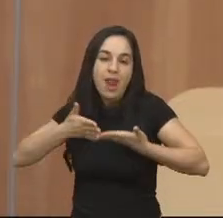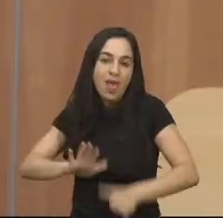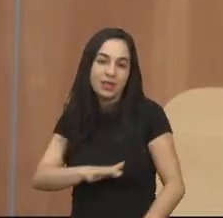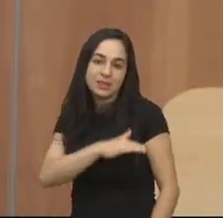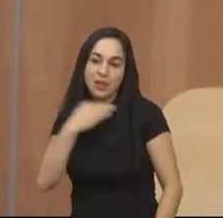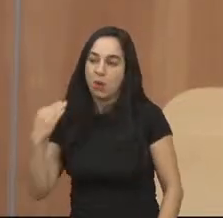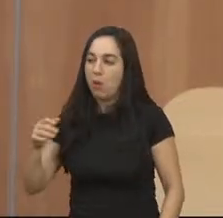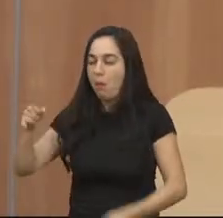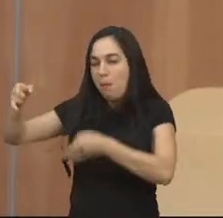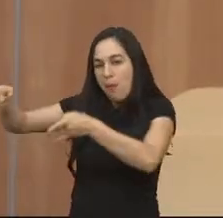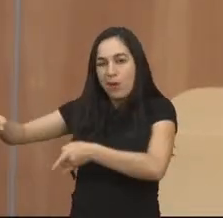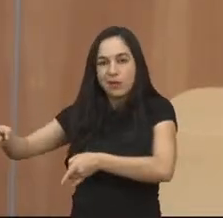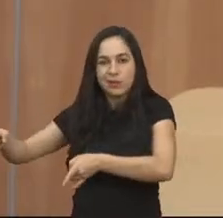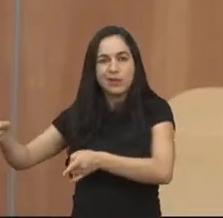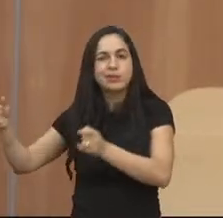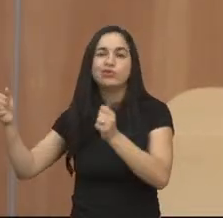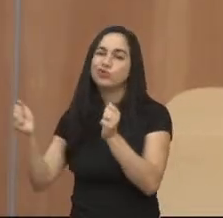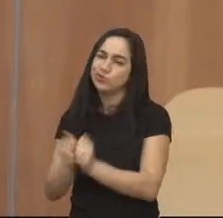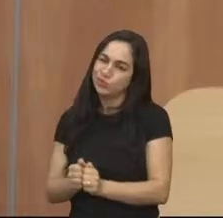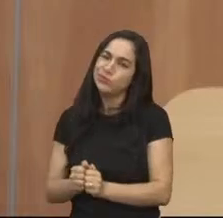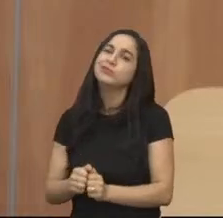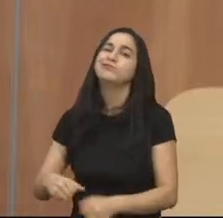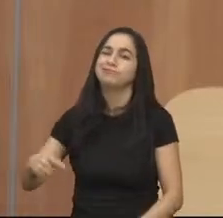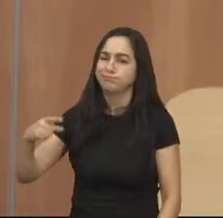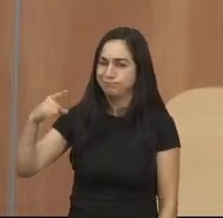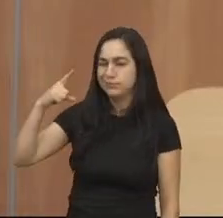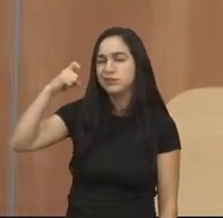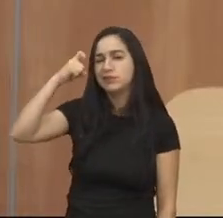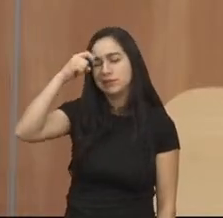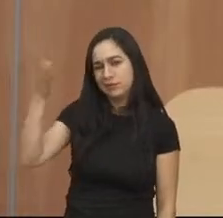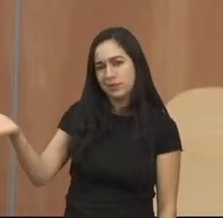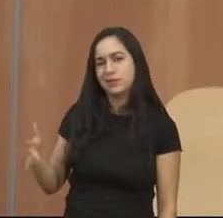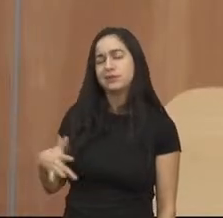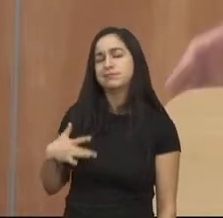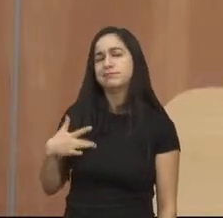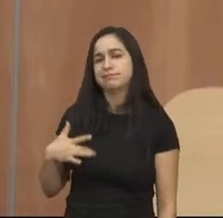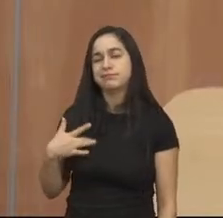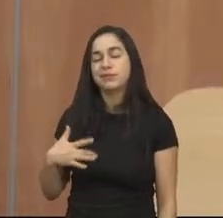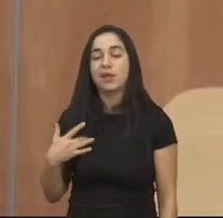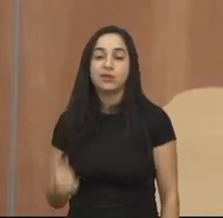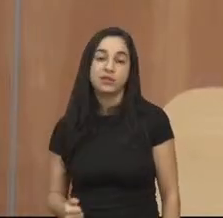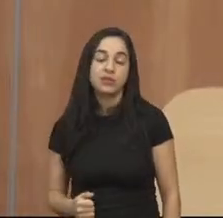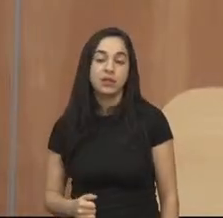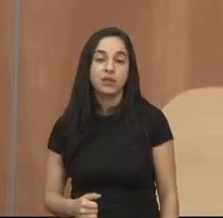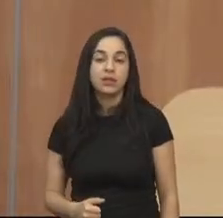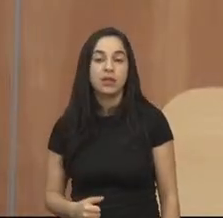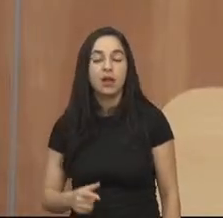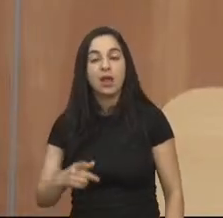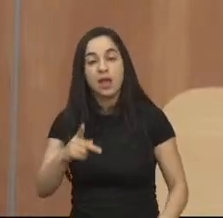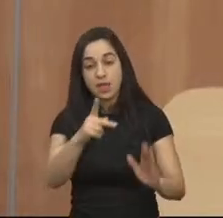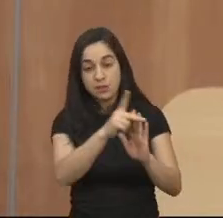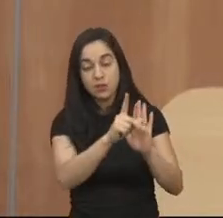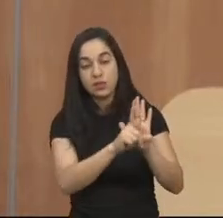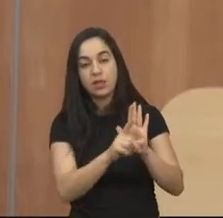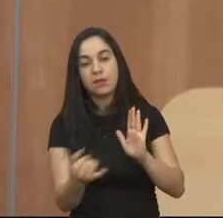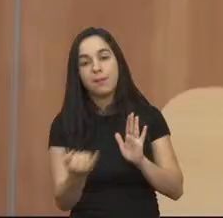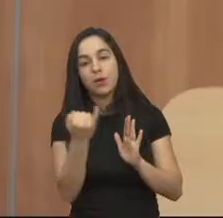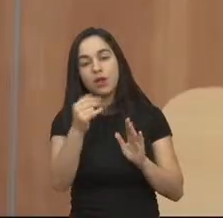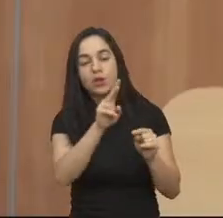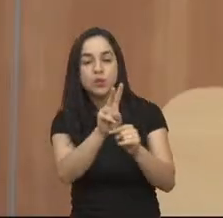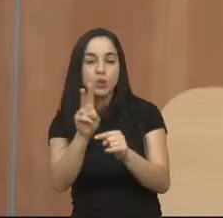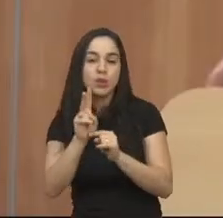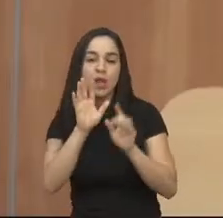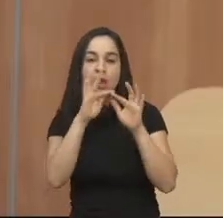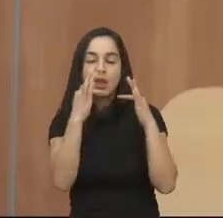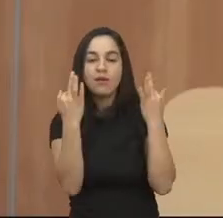momento. Parabéns. Estou muito feliz dentro dessa casa, projetos que estão vindo de encontro à família, independente de partido, eu falo, aqui a gente tem que trabalhar